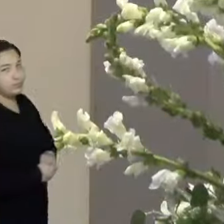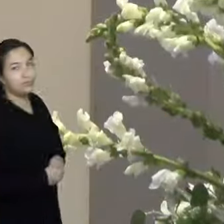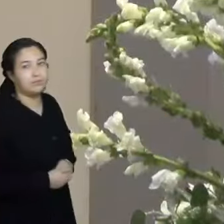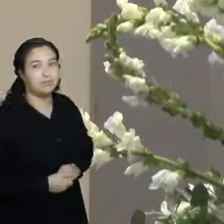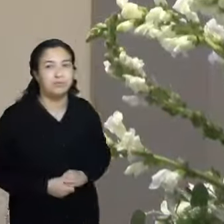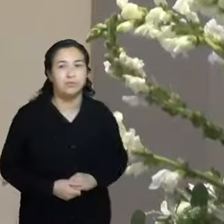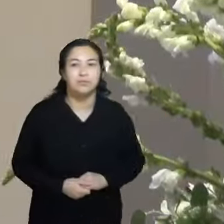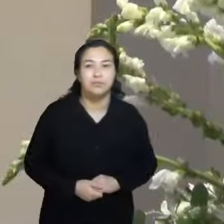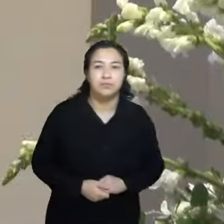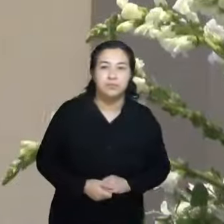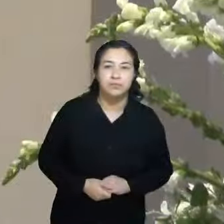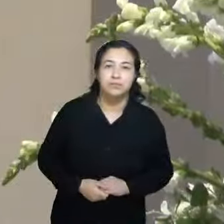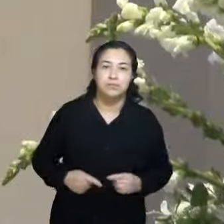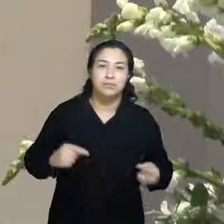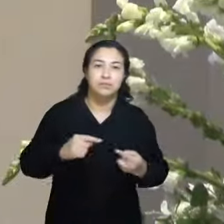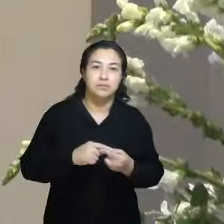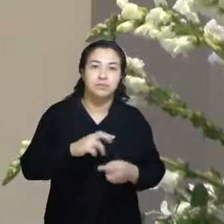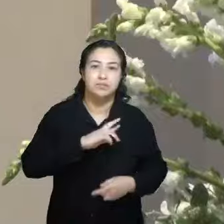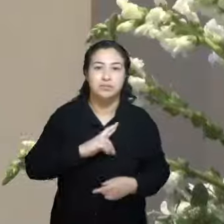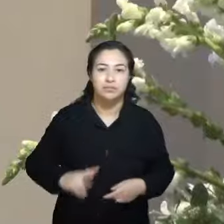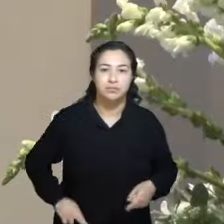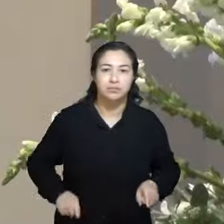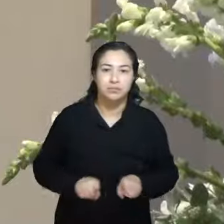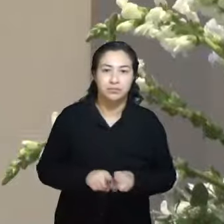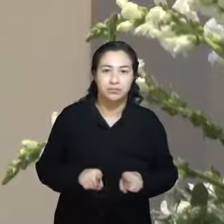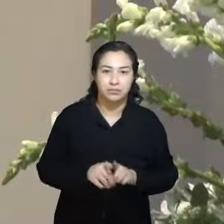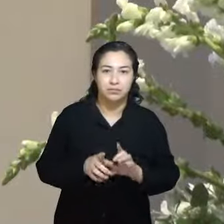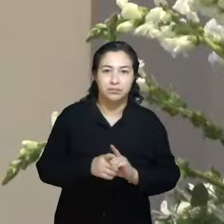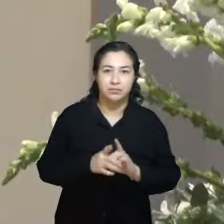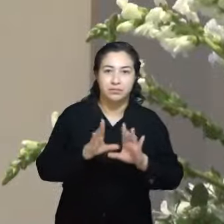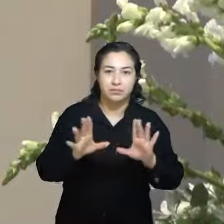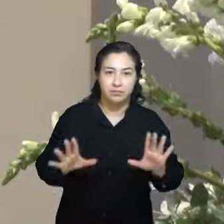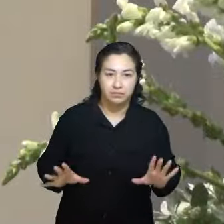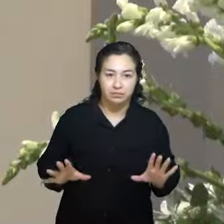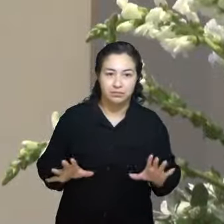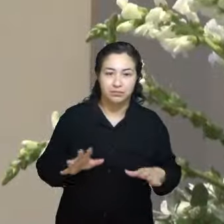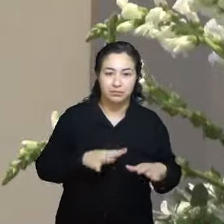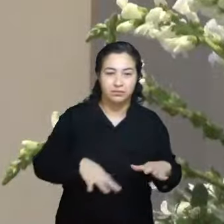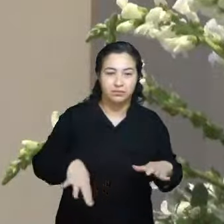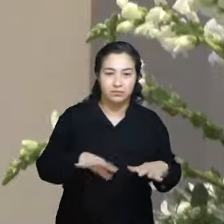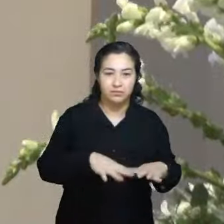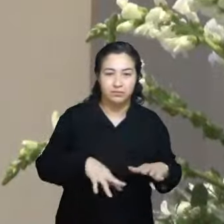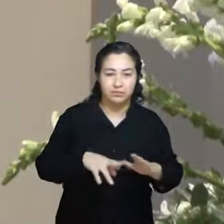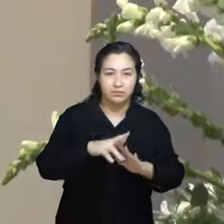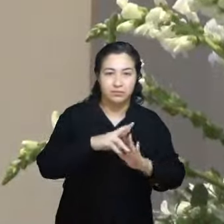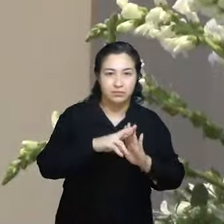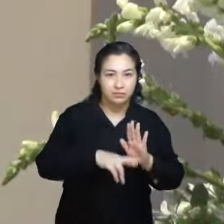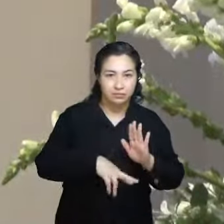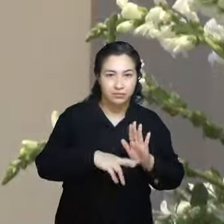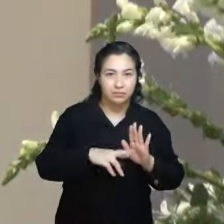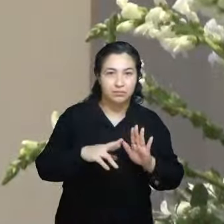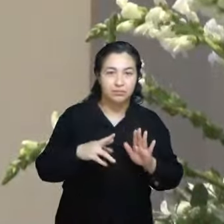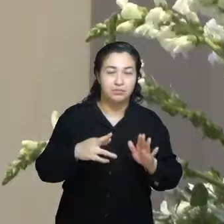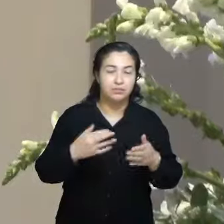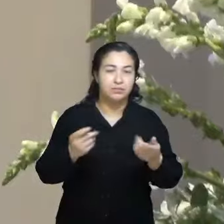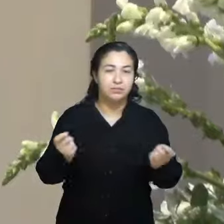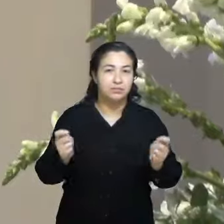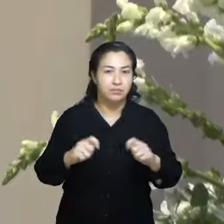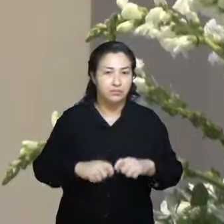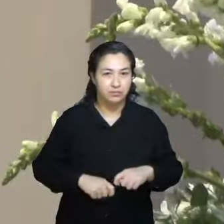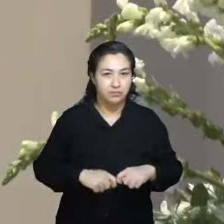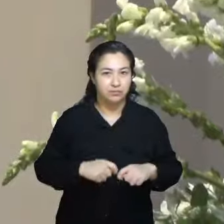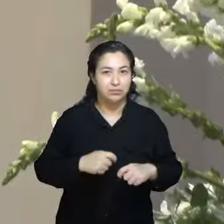Republicano e democrático lhe fossem reservadas as rendas e receitas em condições de atender a tudo aquilo que